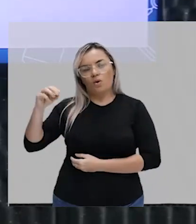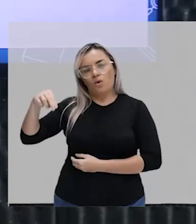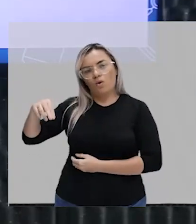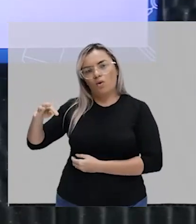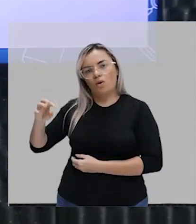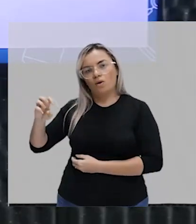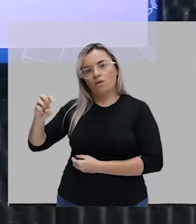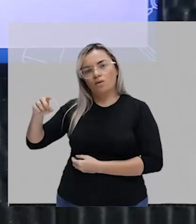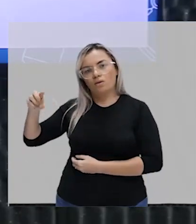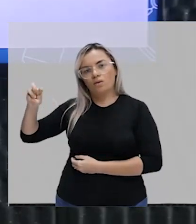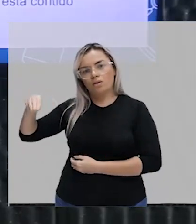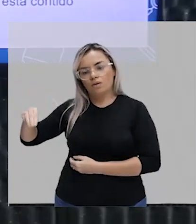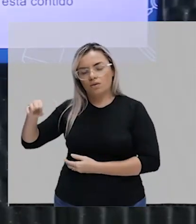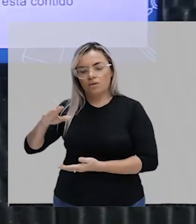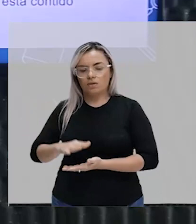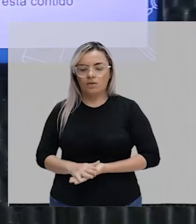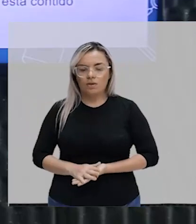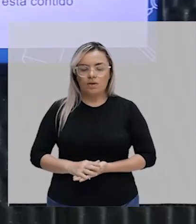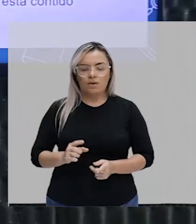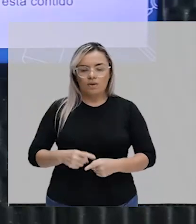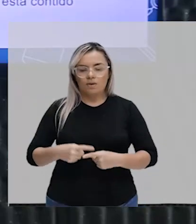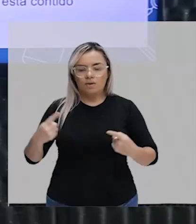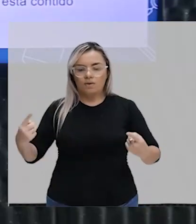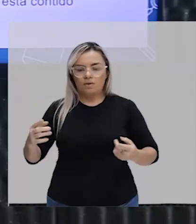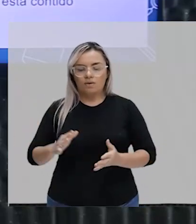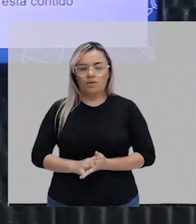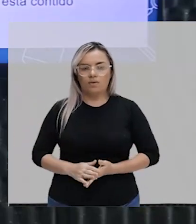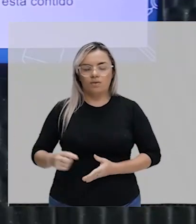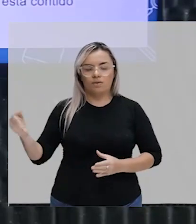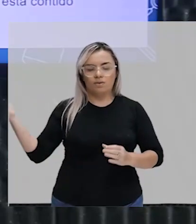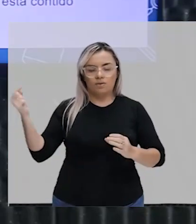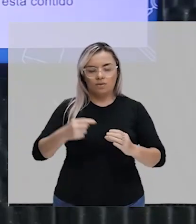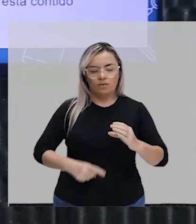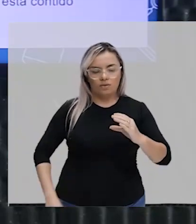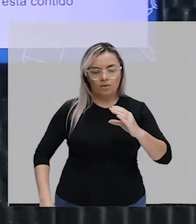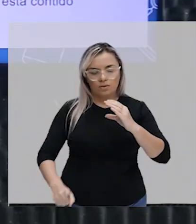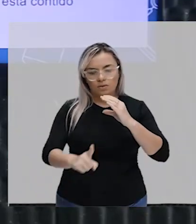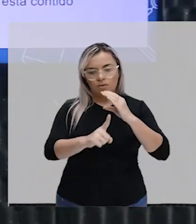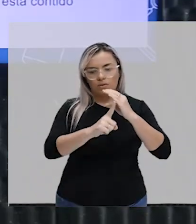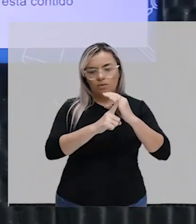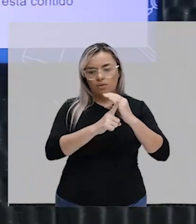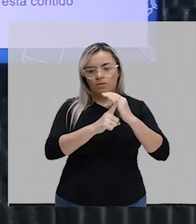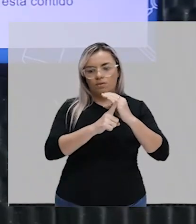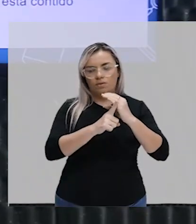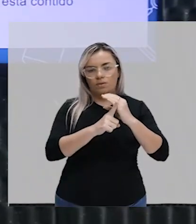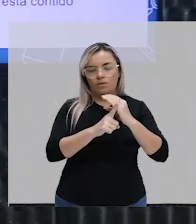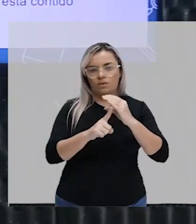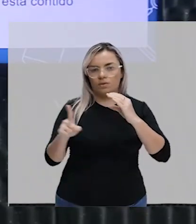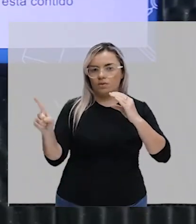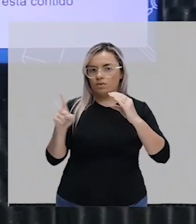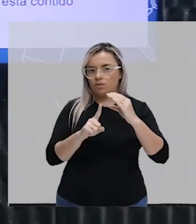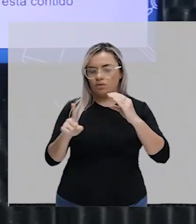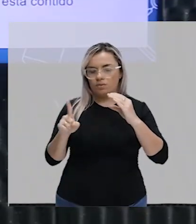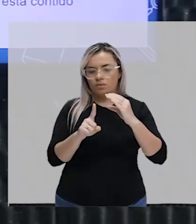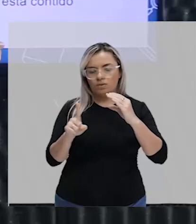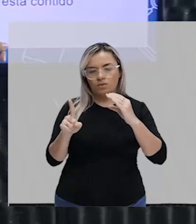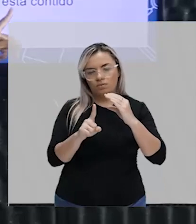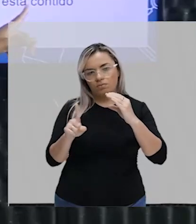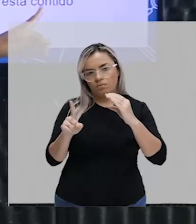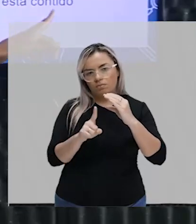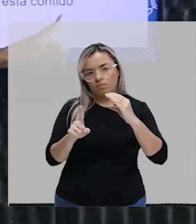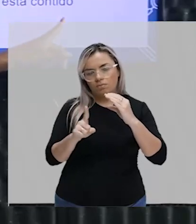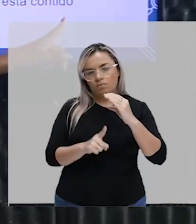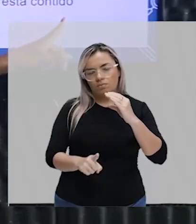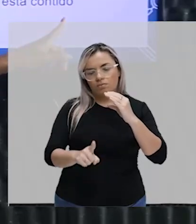Se por acaso aparecer aquele mesmo Czinho, só que cortado, então, agora é relação de negação, né?